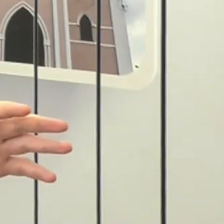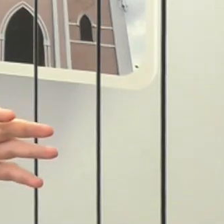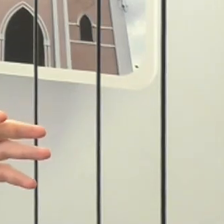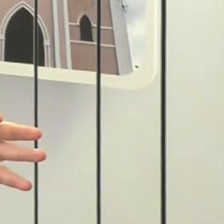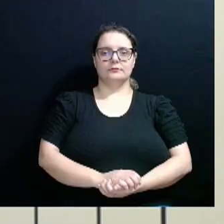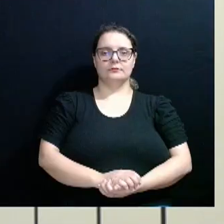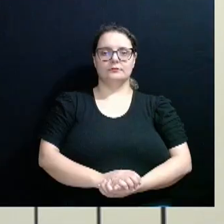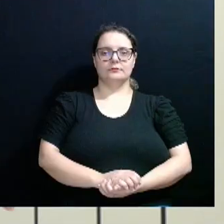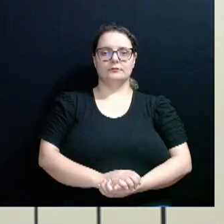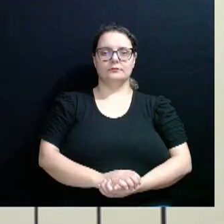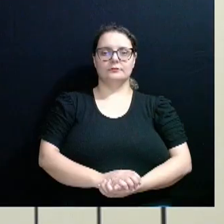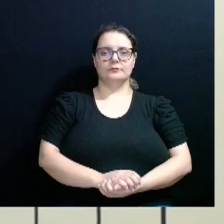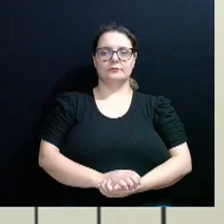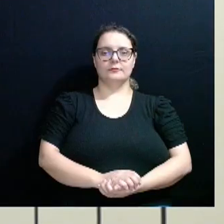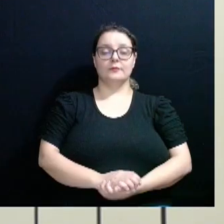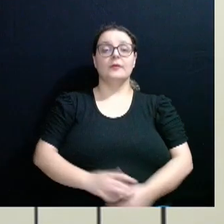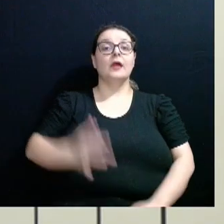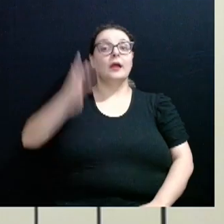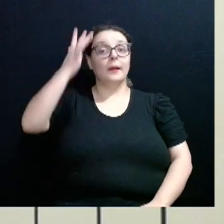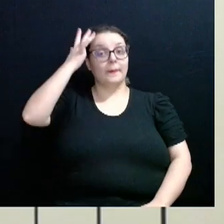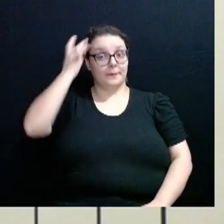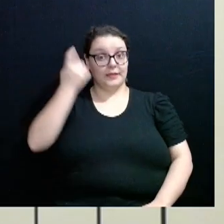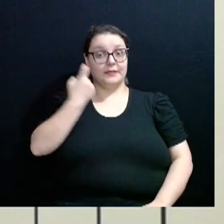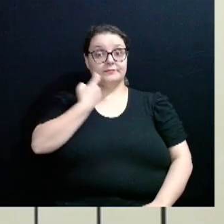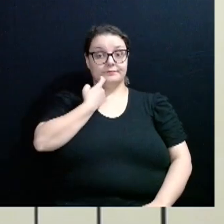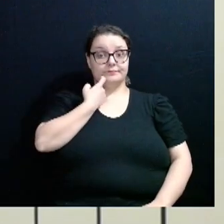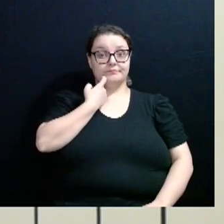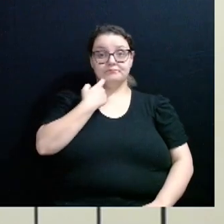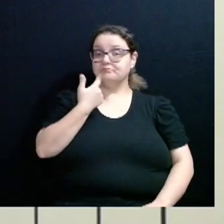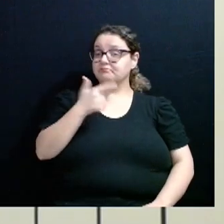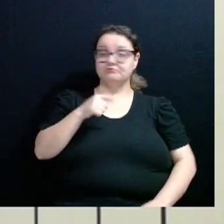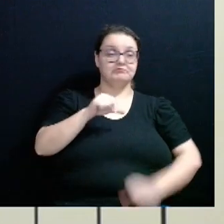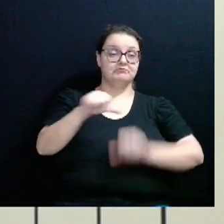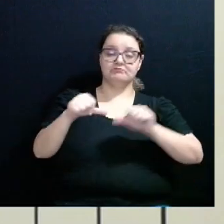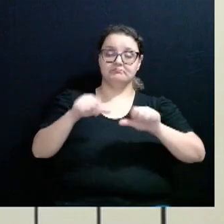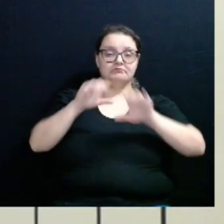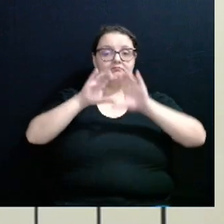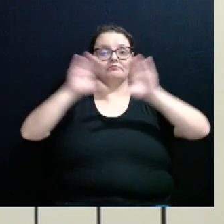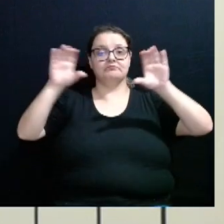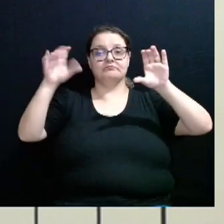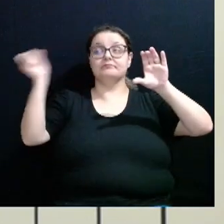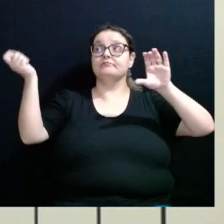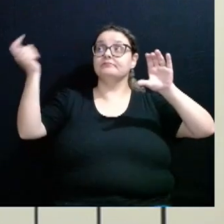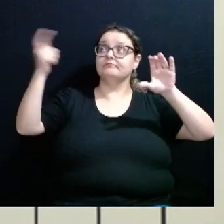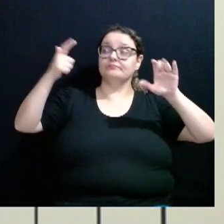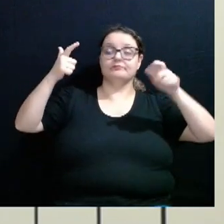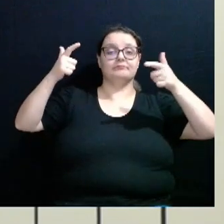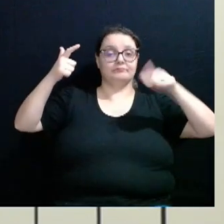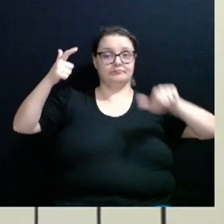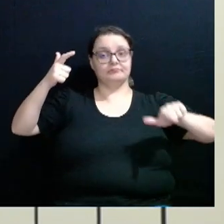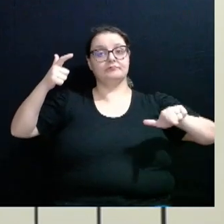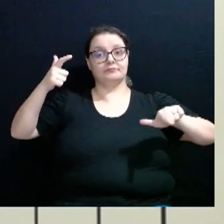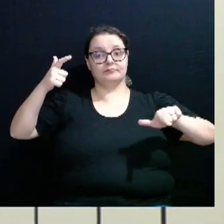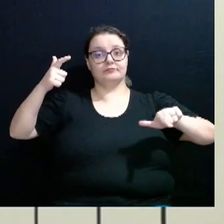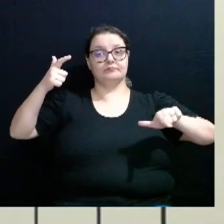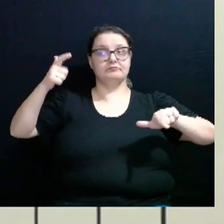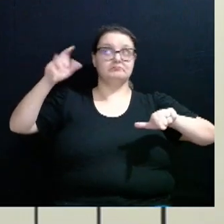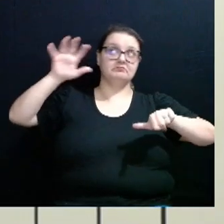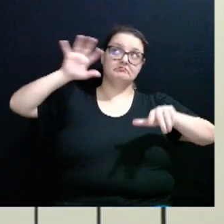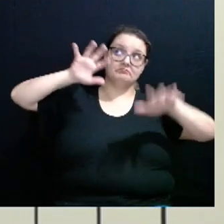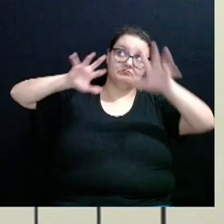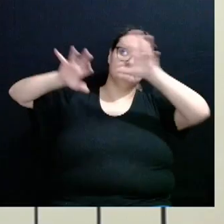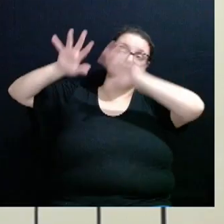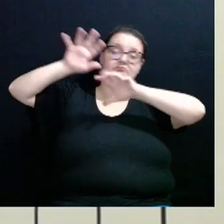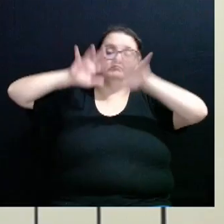Para amanhã, sexta-feira, sem mudanças no tempo. O sol continua aparecendo entre muitas nuvens